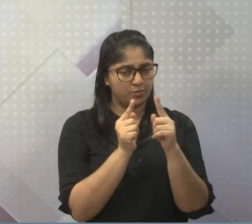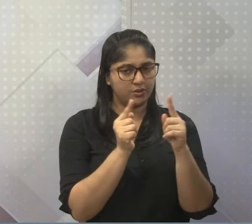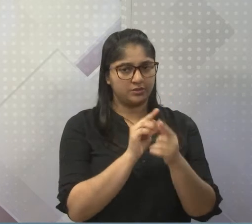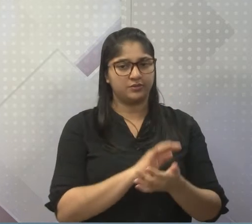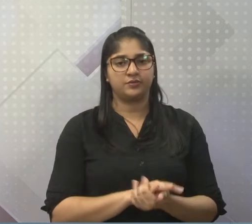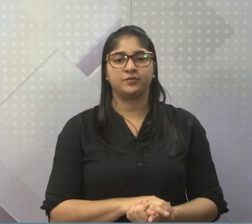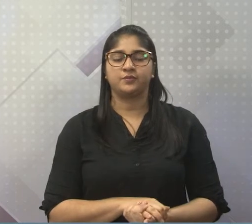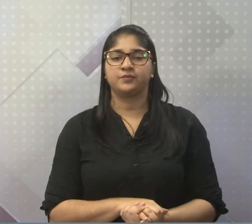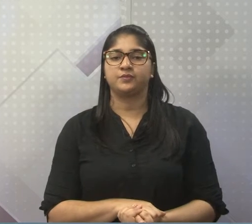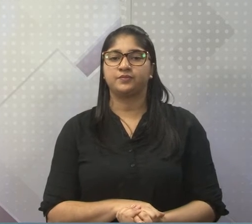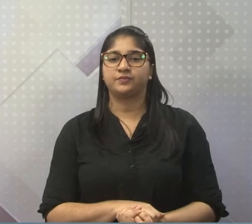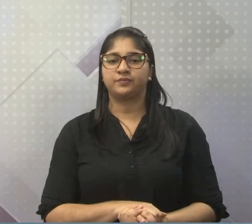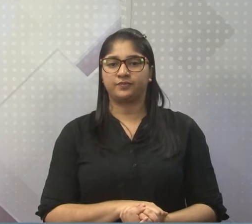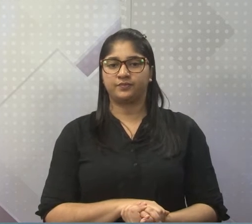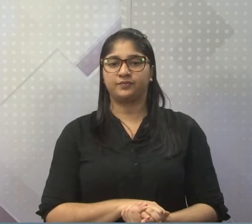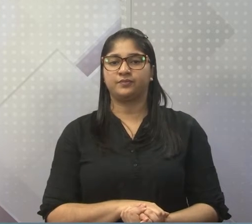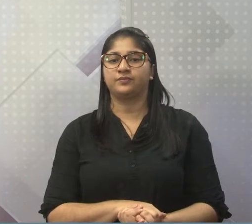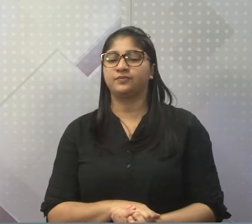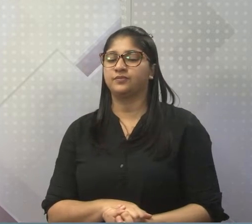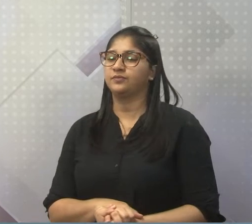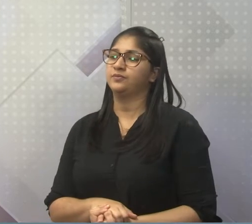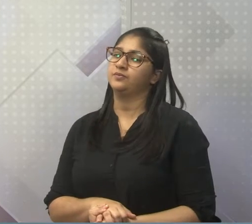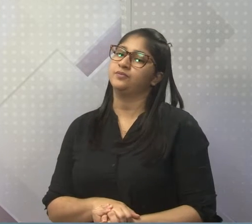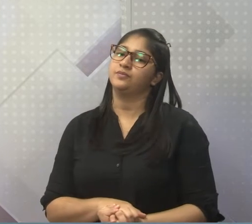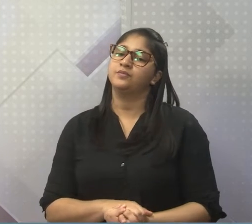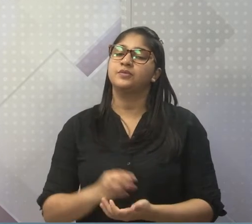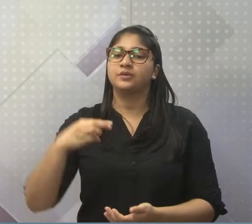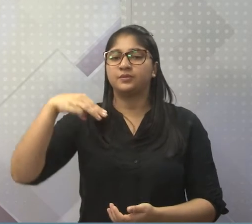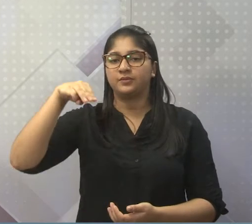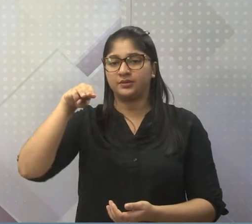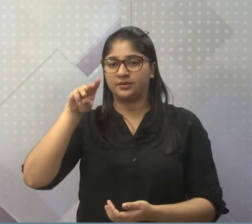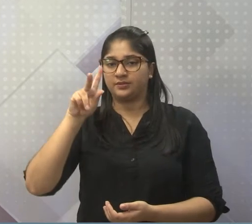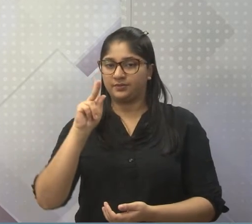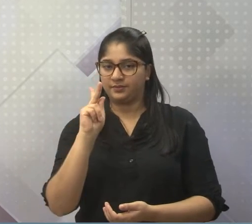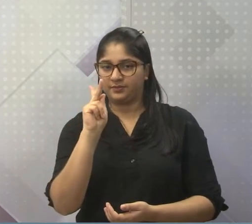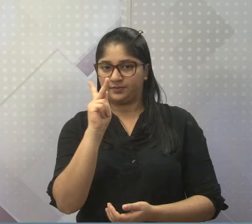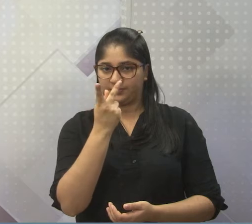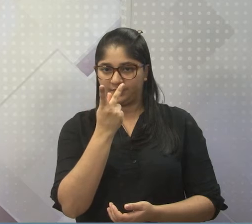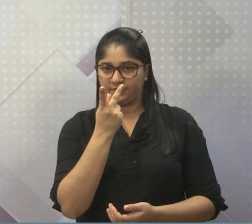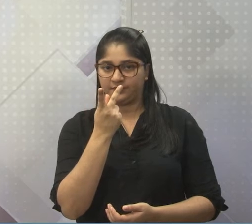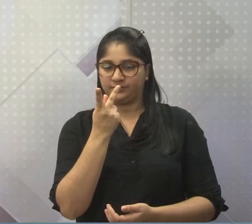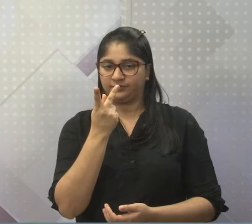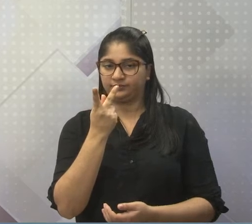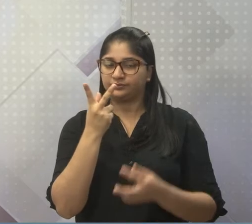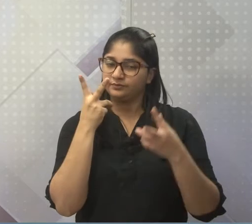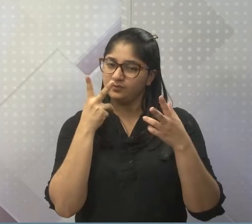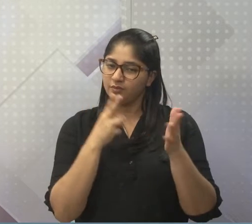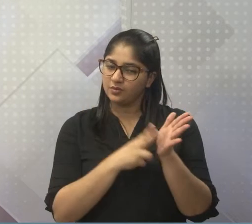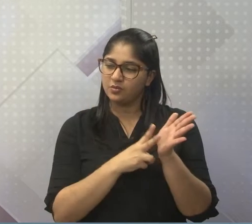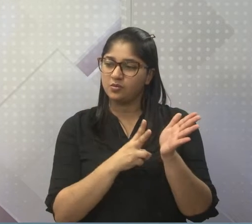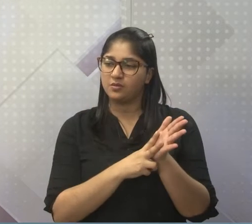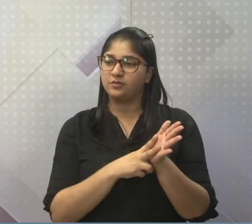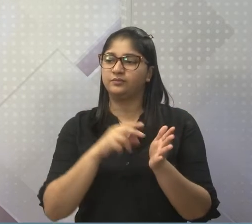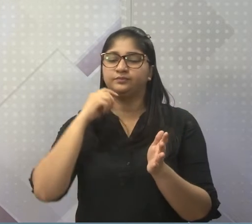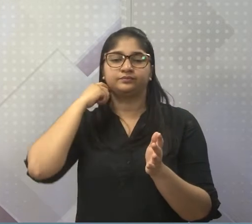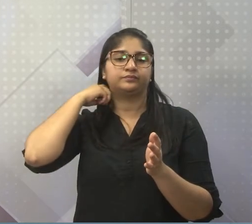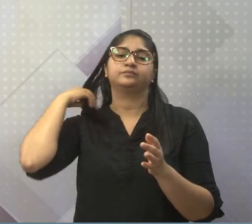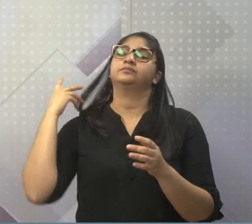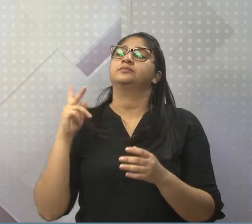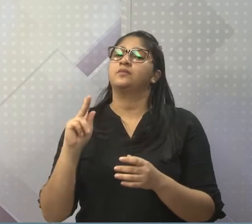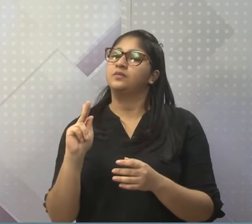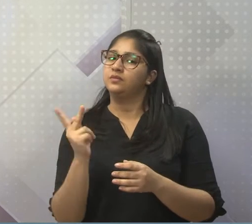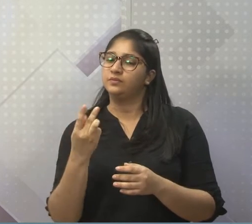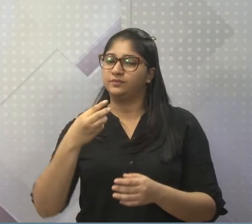H. M com H é igual a H com